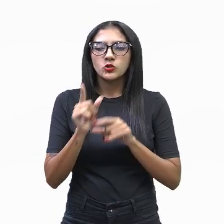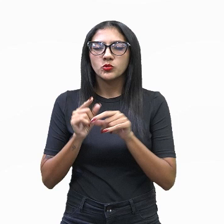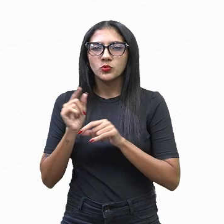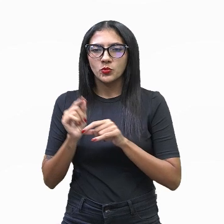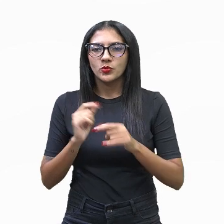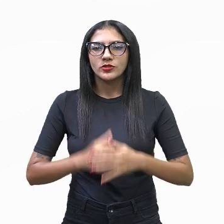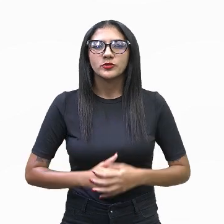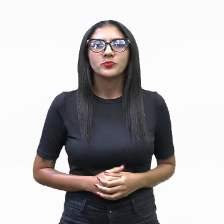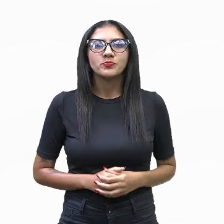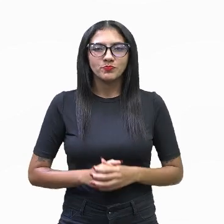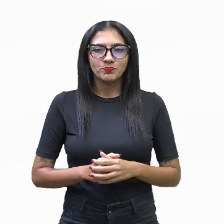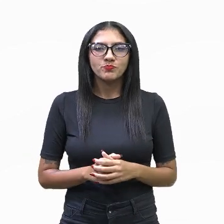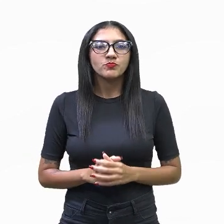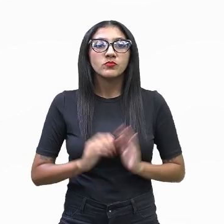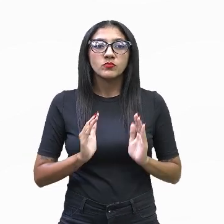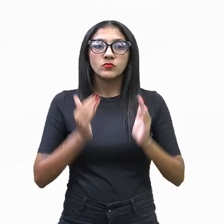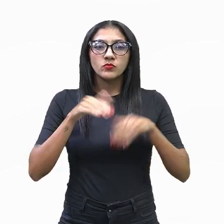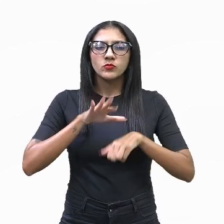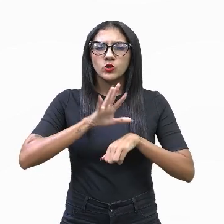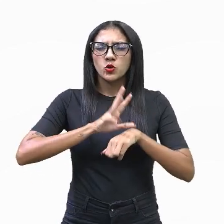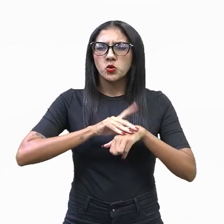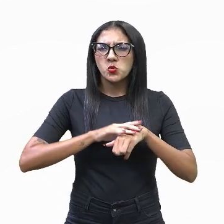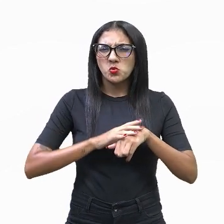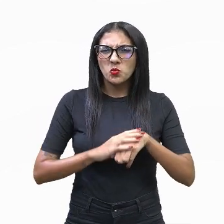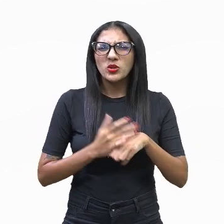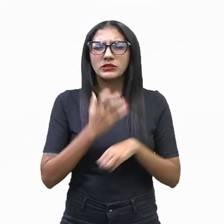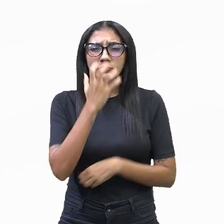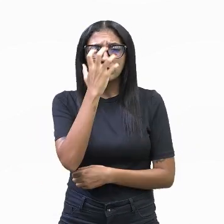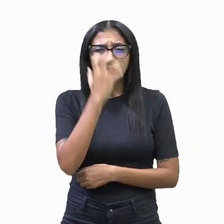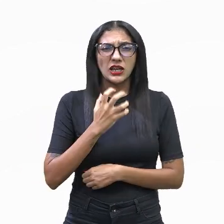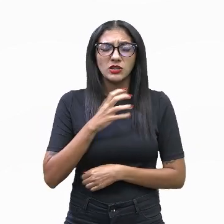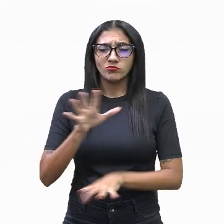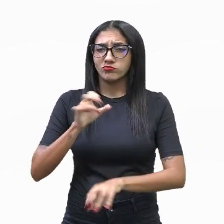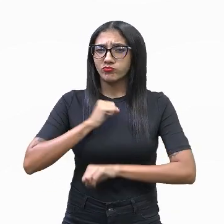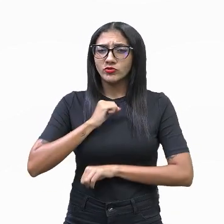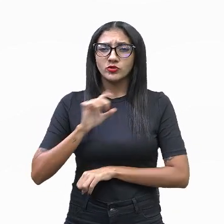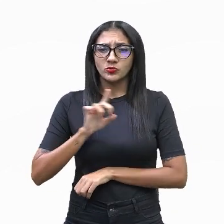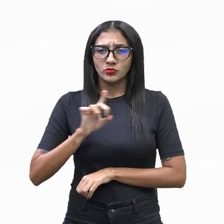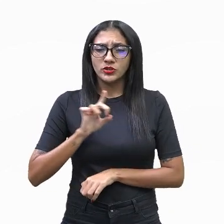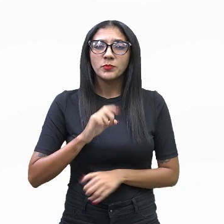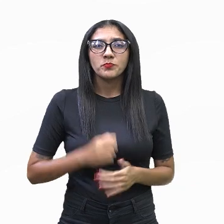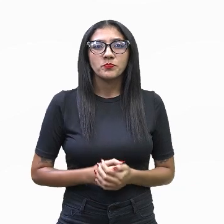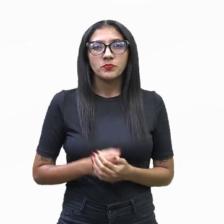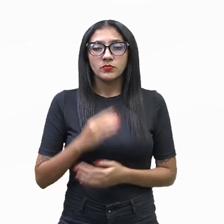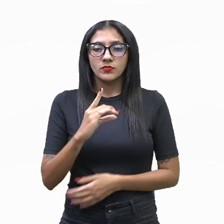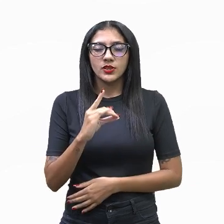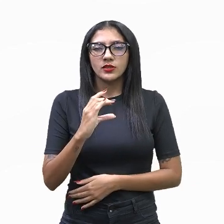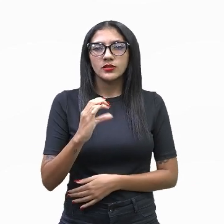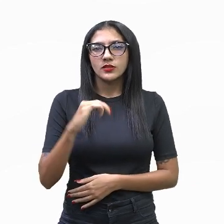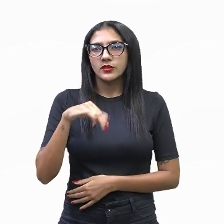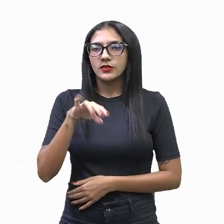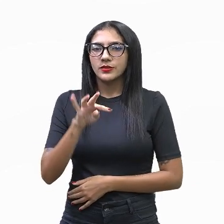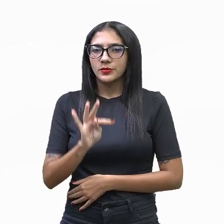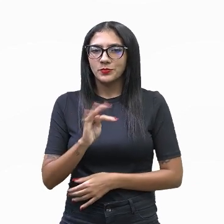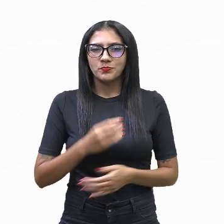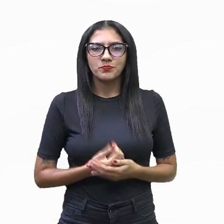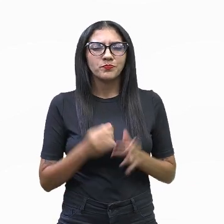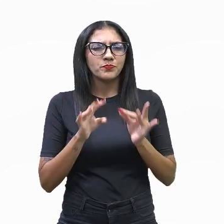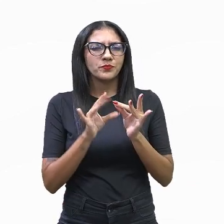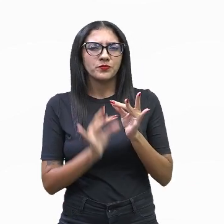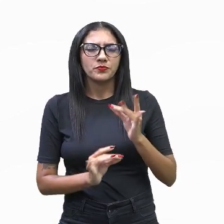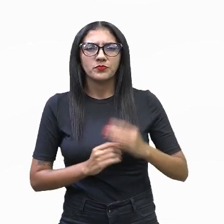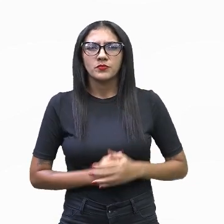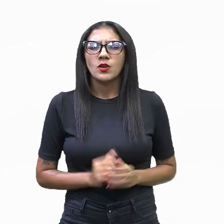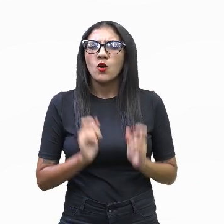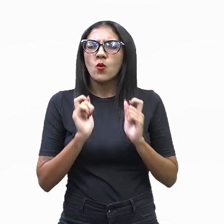e hábitos. Uma abordagem sobre doenças crônicas não transmissíveis, DCNT. Detalhamento,